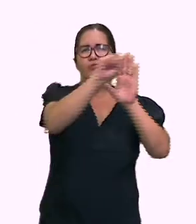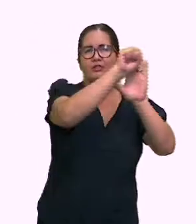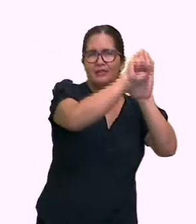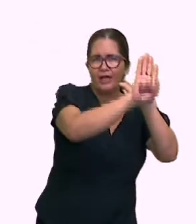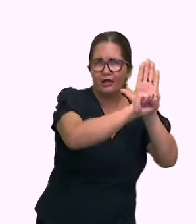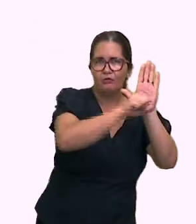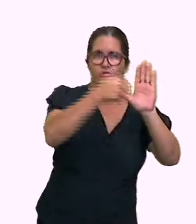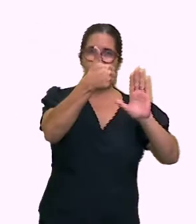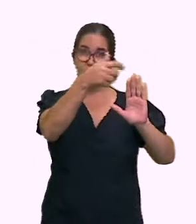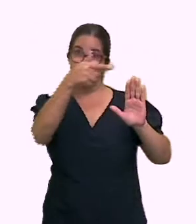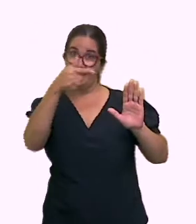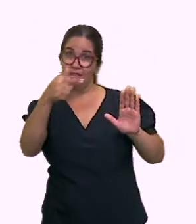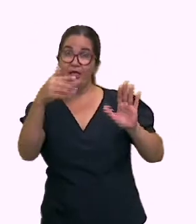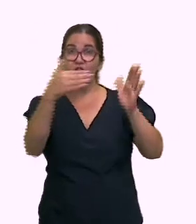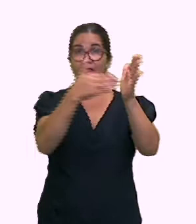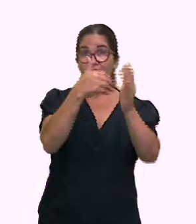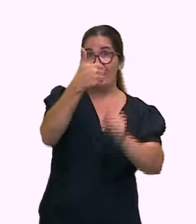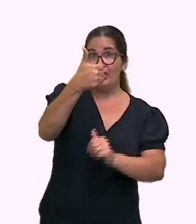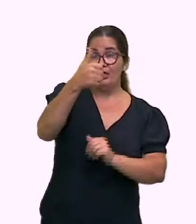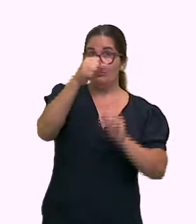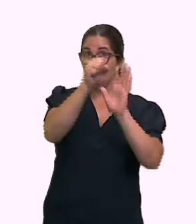XVIII.